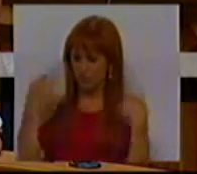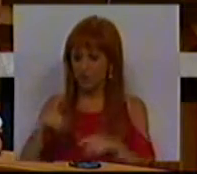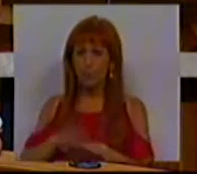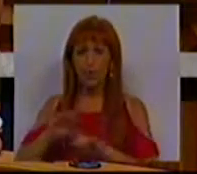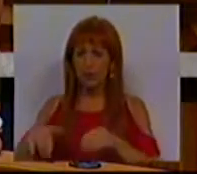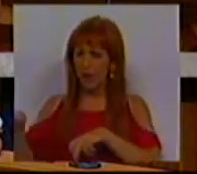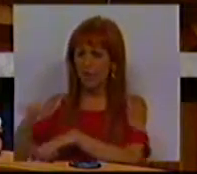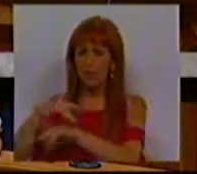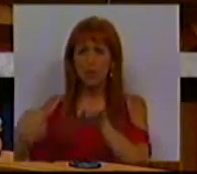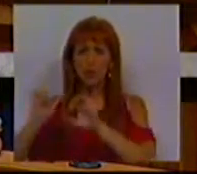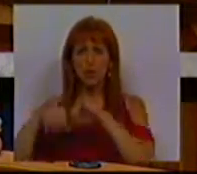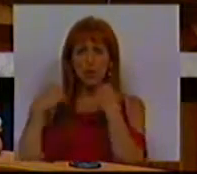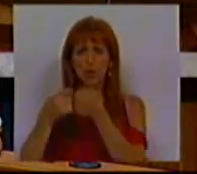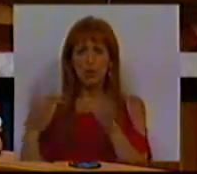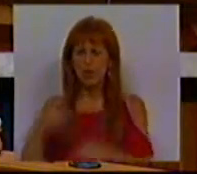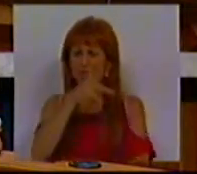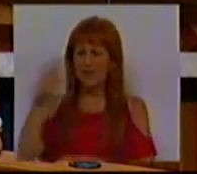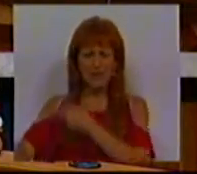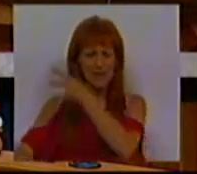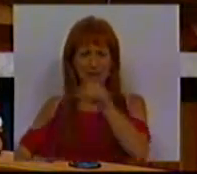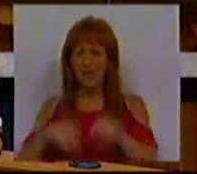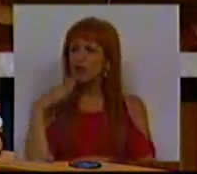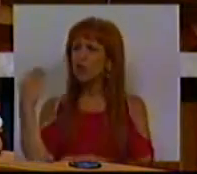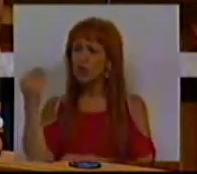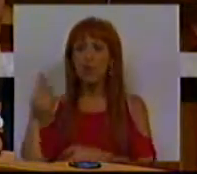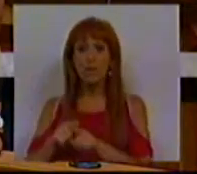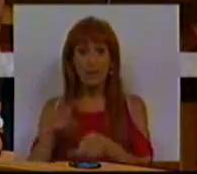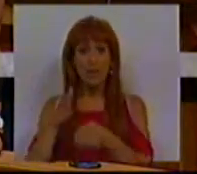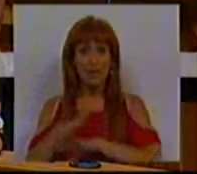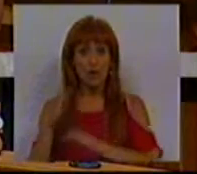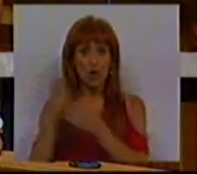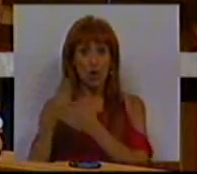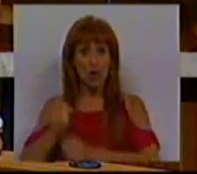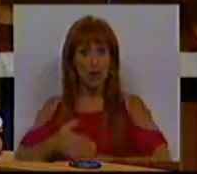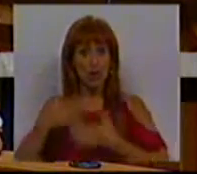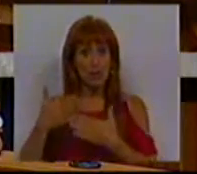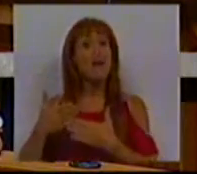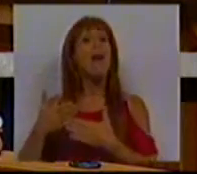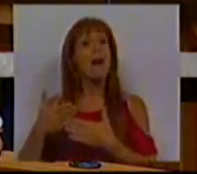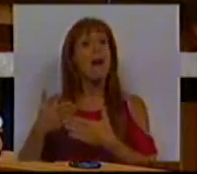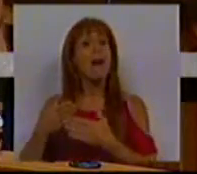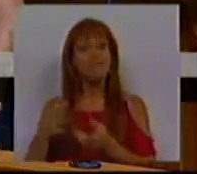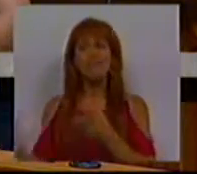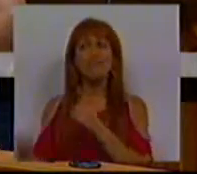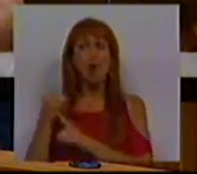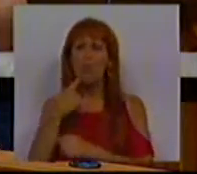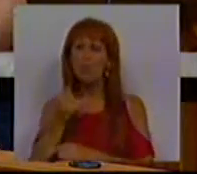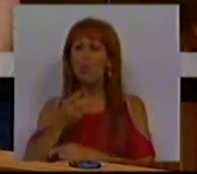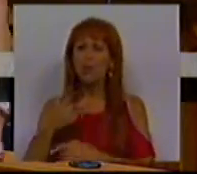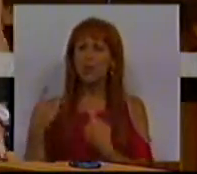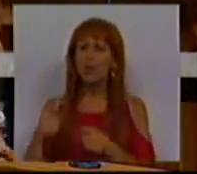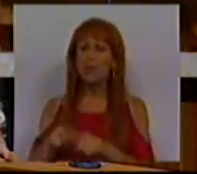pela mobilidade social de centenas e centenas de jovens que, através das escolas profissionais, conseguiram, muitos deles